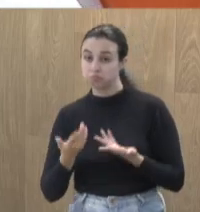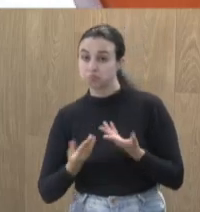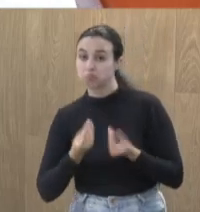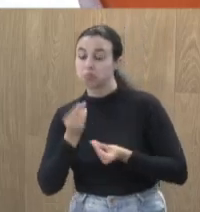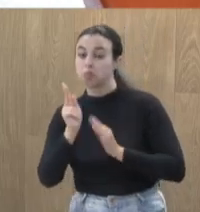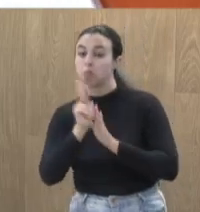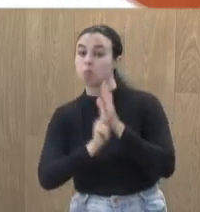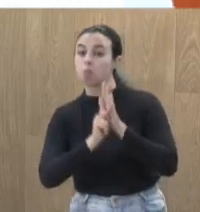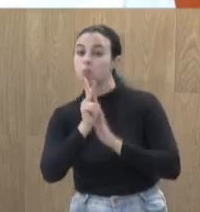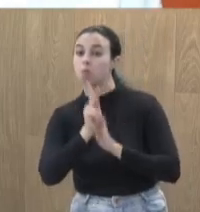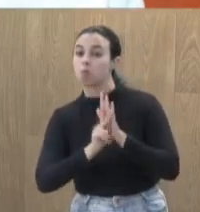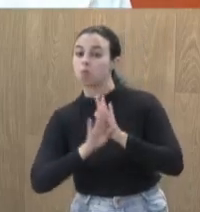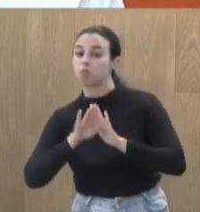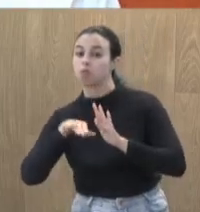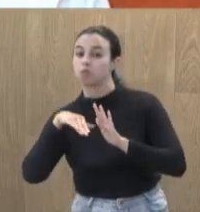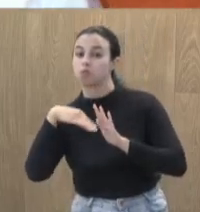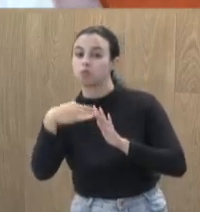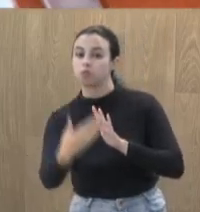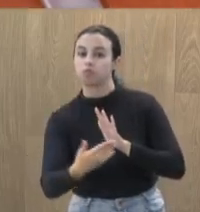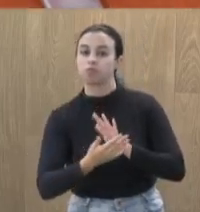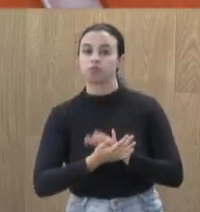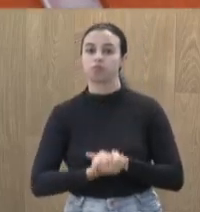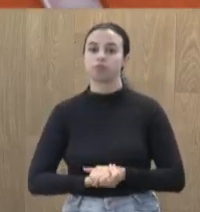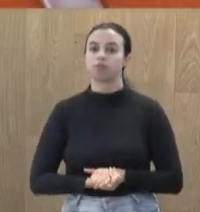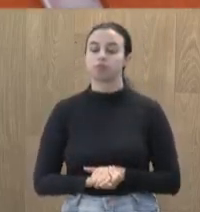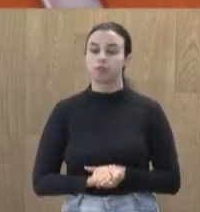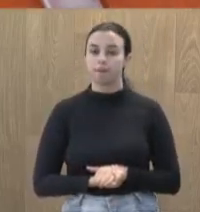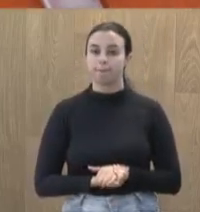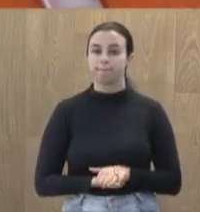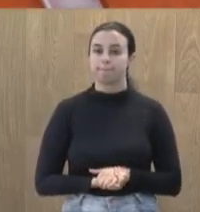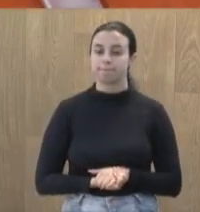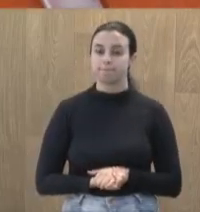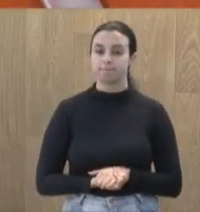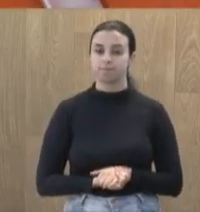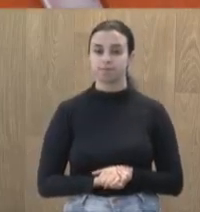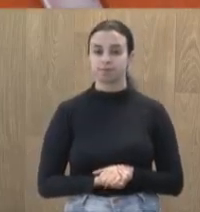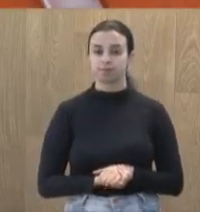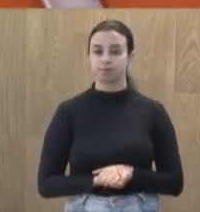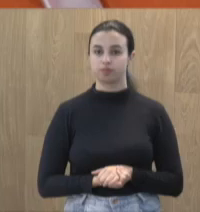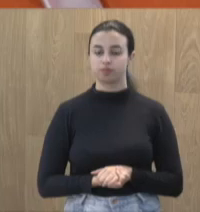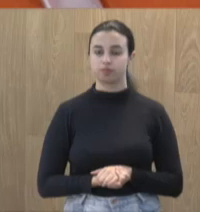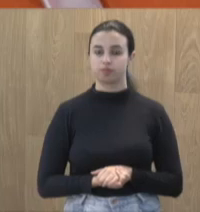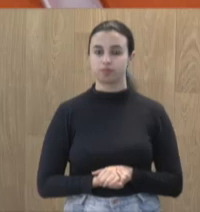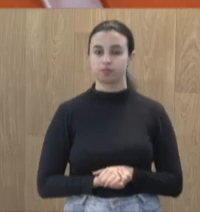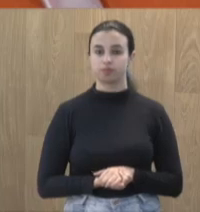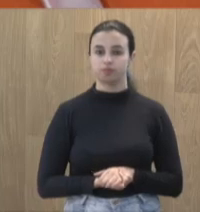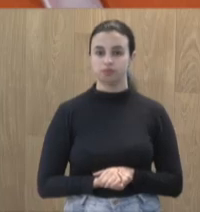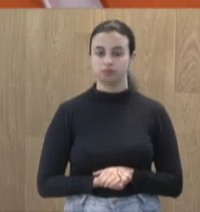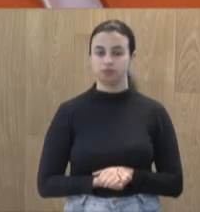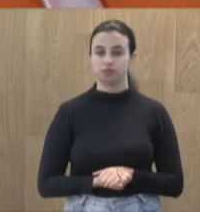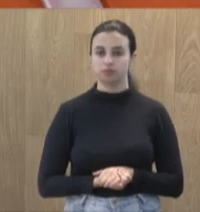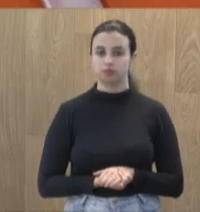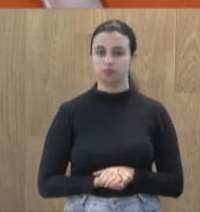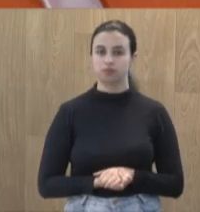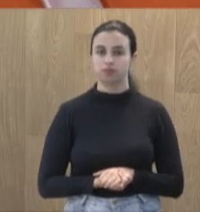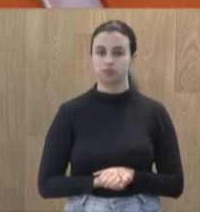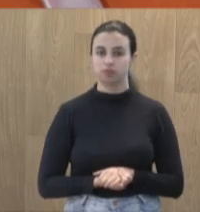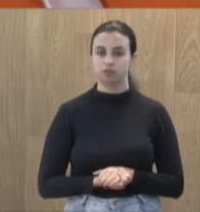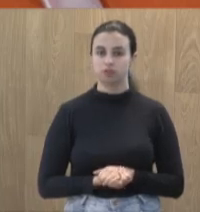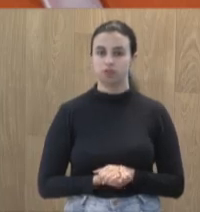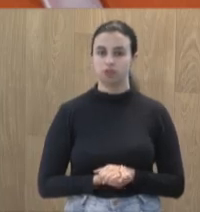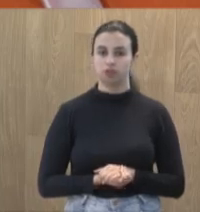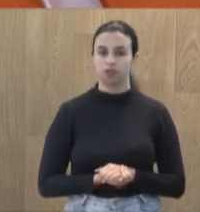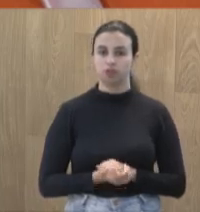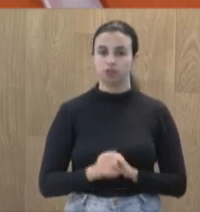doutor. Vossa Excelência. Não temos. Não temos. É